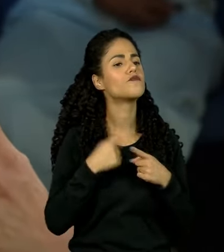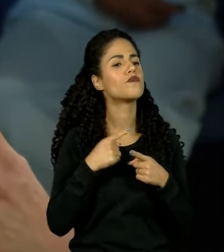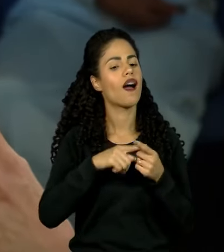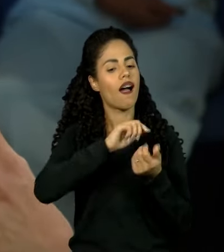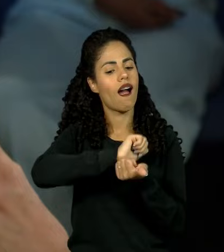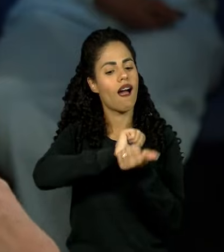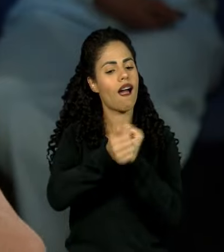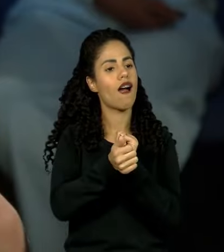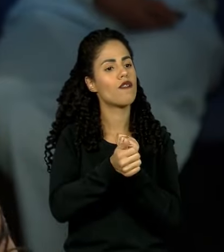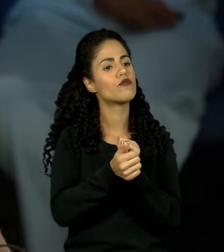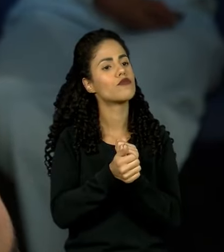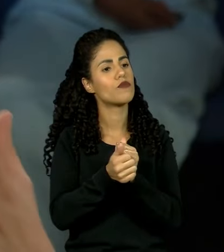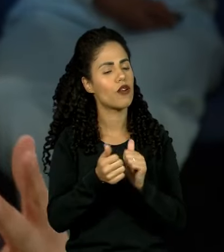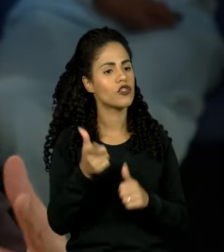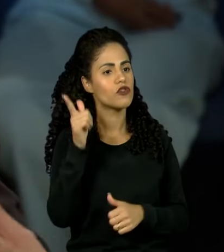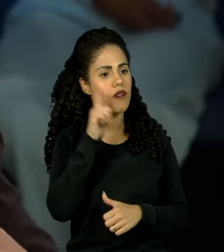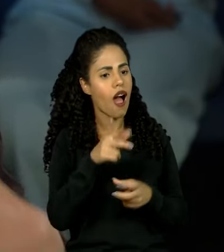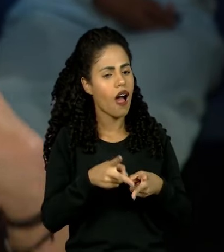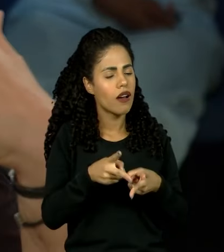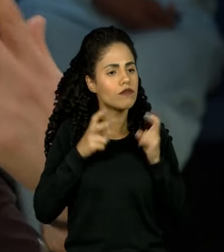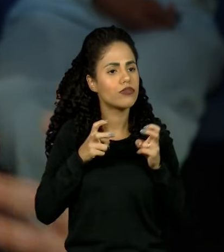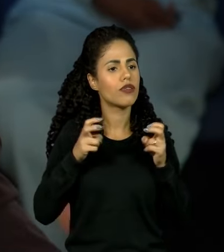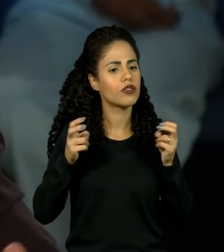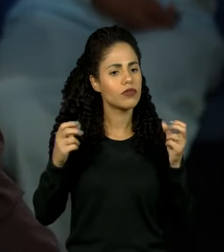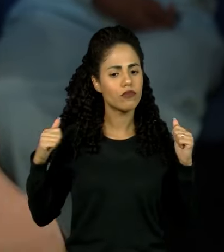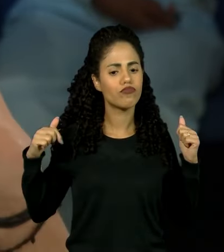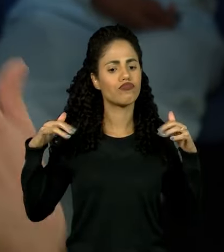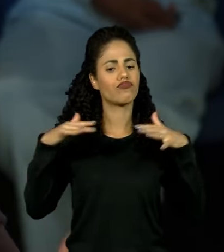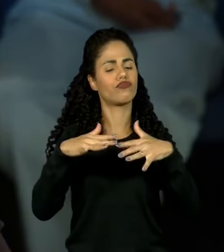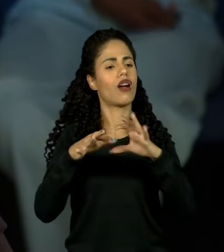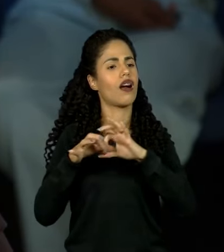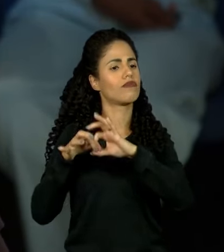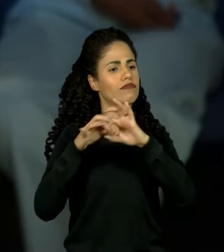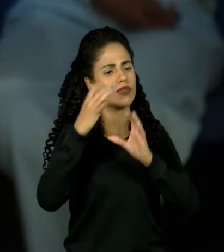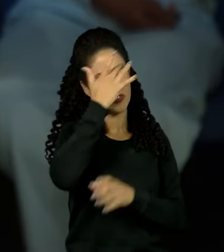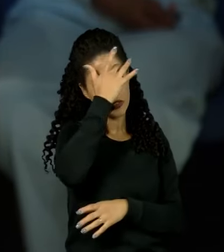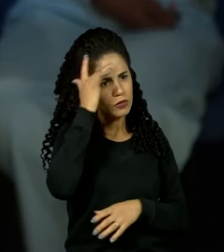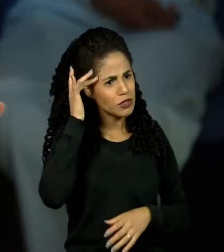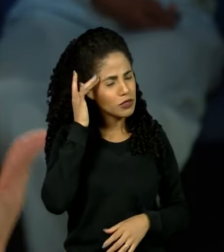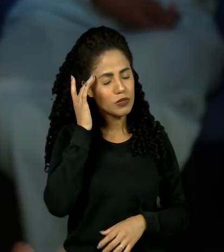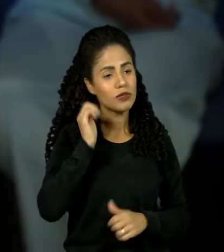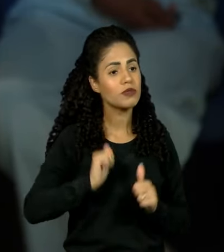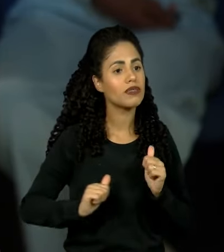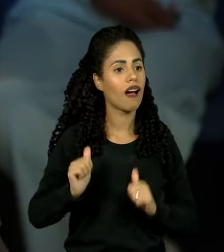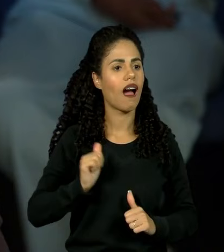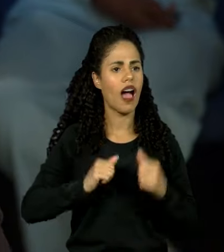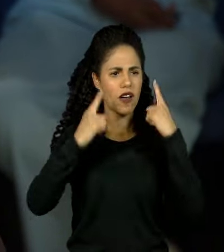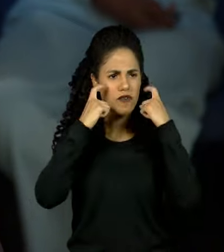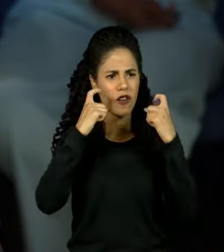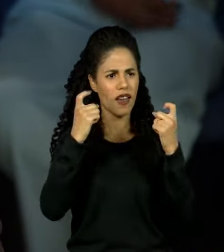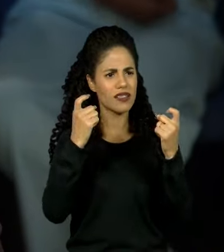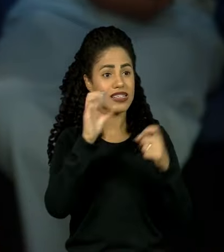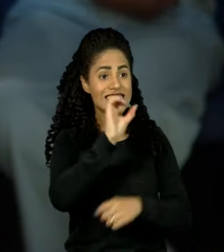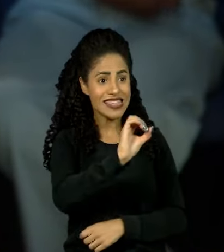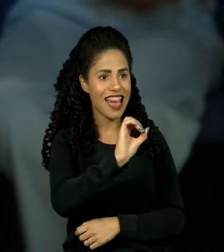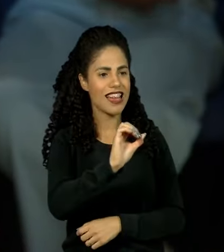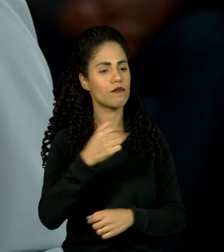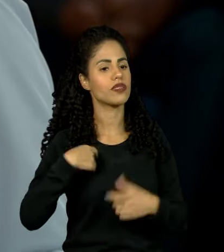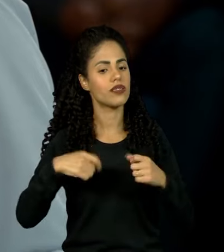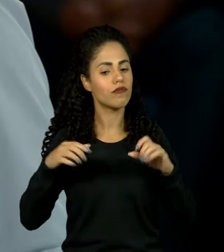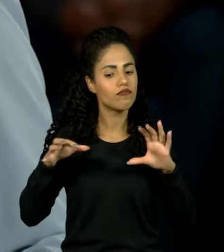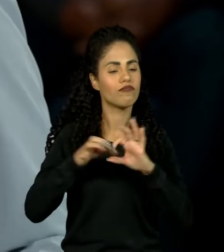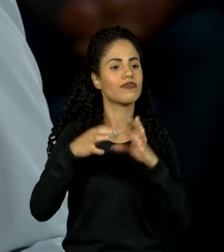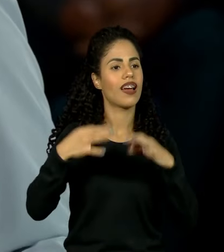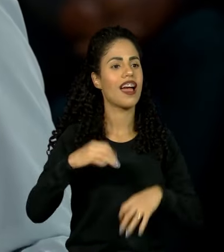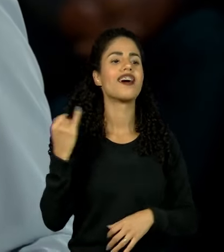esporte como com elemento da Paixão de unir as pessoas o entusiasmo Esporte sem violência é lindo né queiro é isso